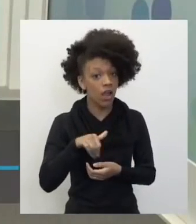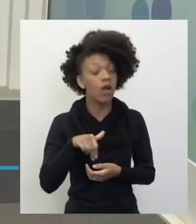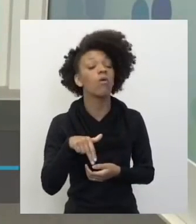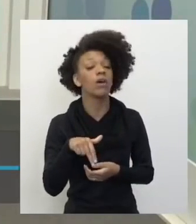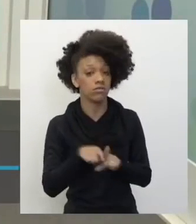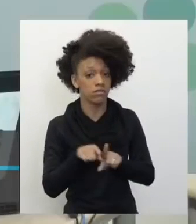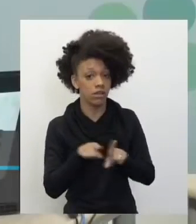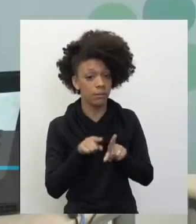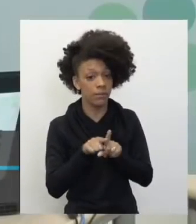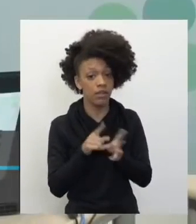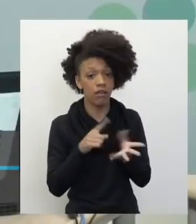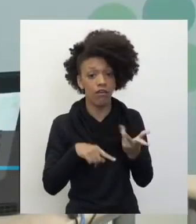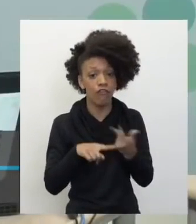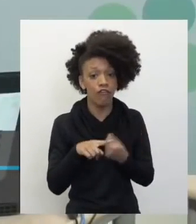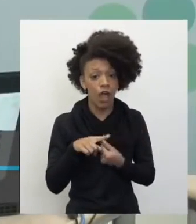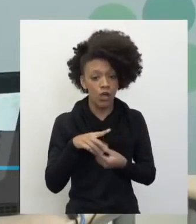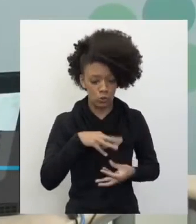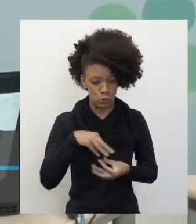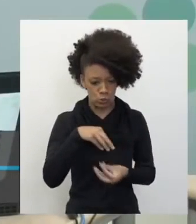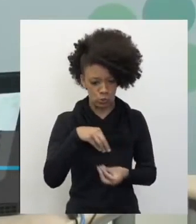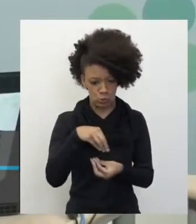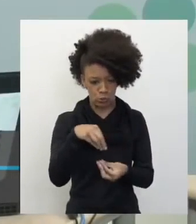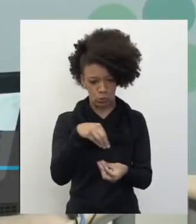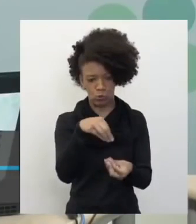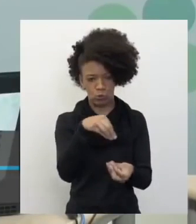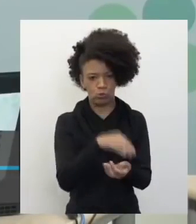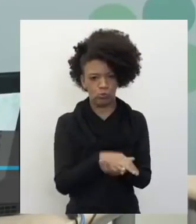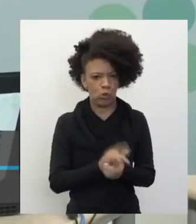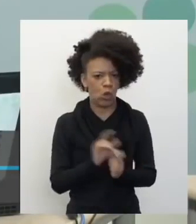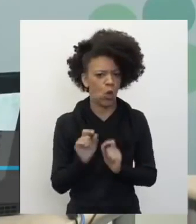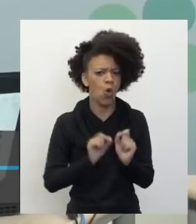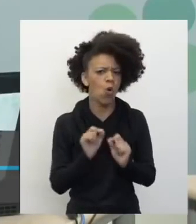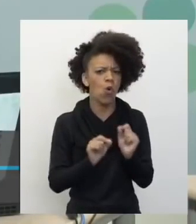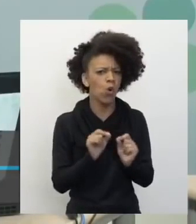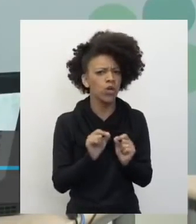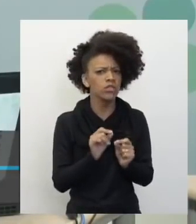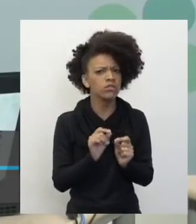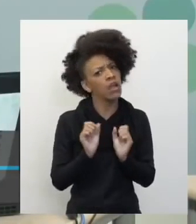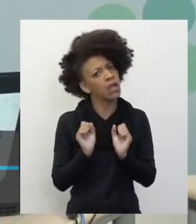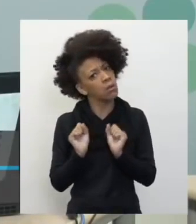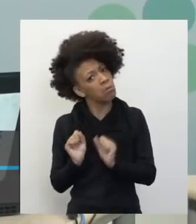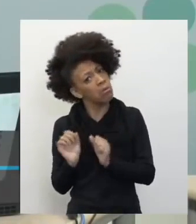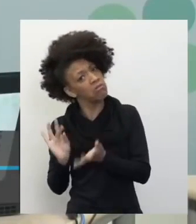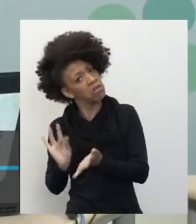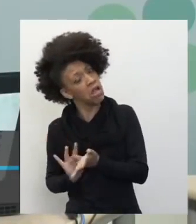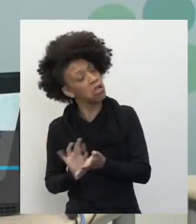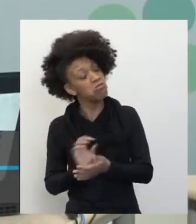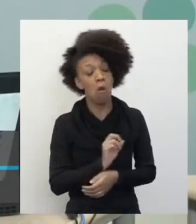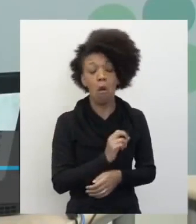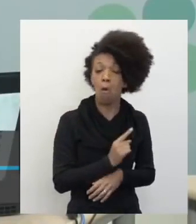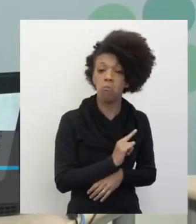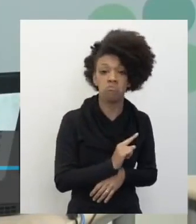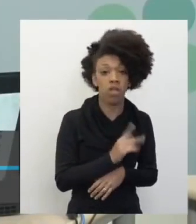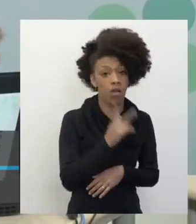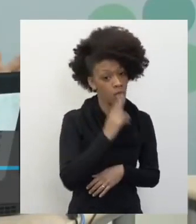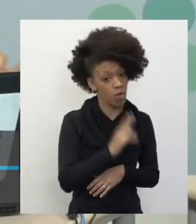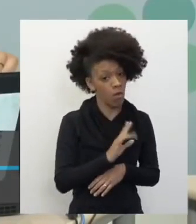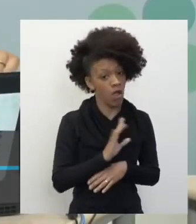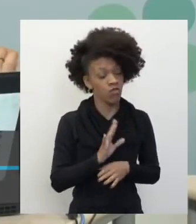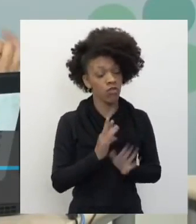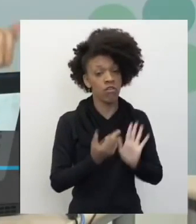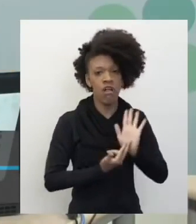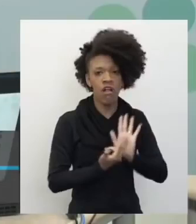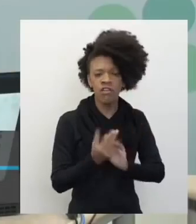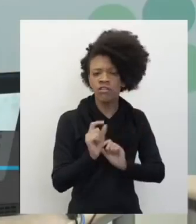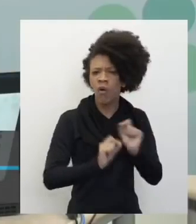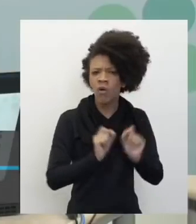contam sobre vários espíritos. Fábio Antunes falam, são coisas que podem ser verdades ou não. Eu acho que ele devia estar se